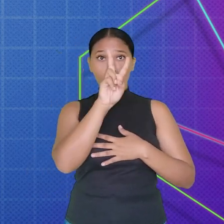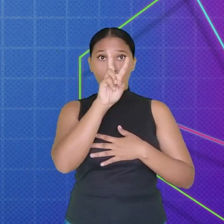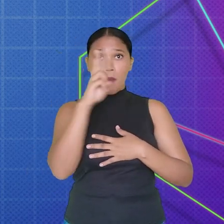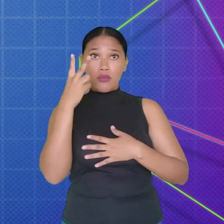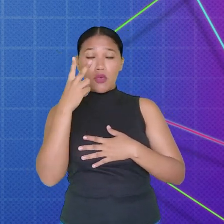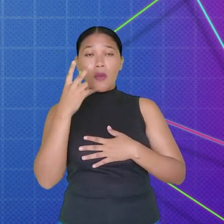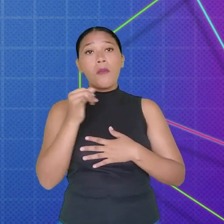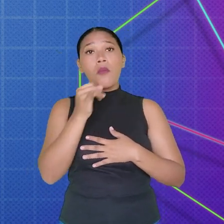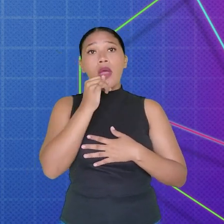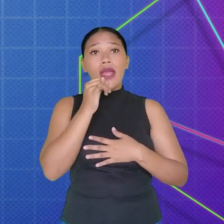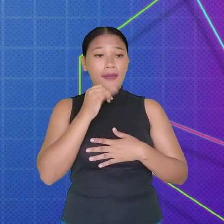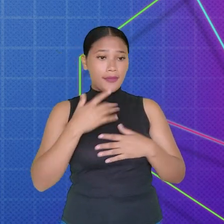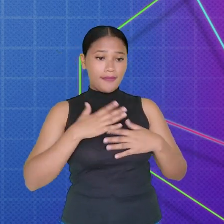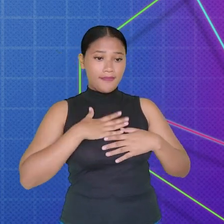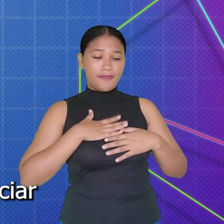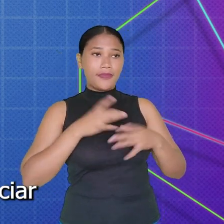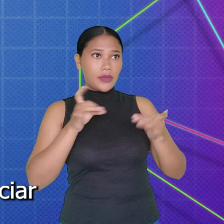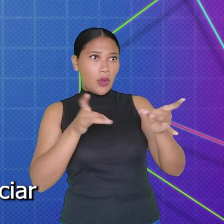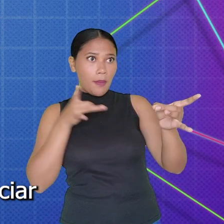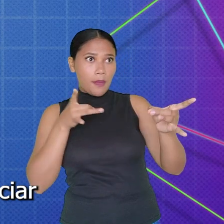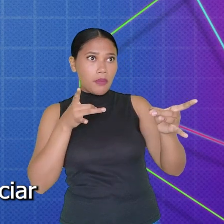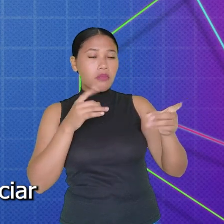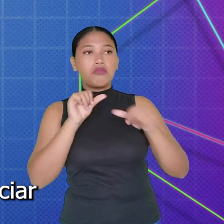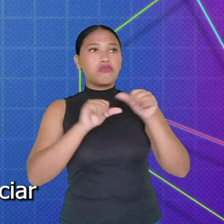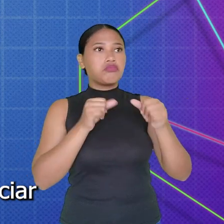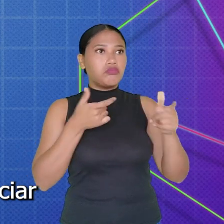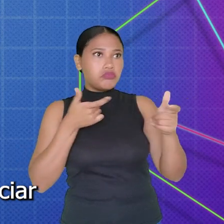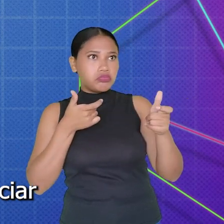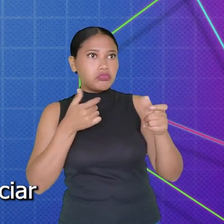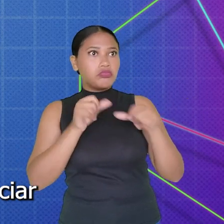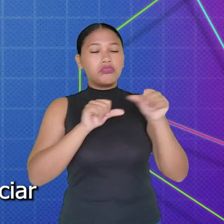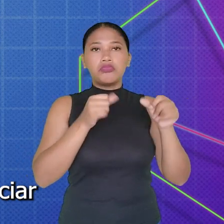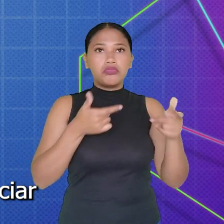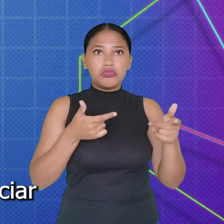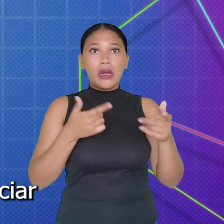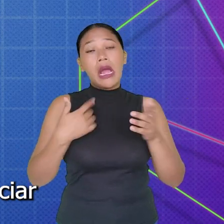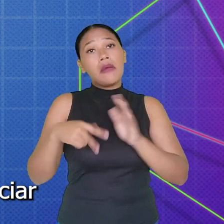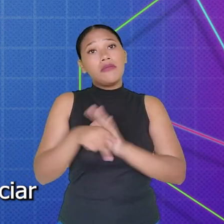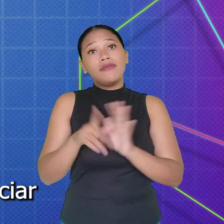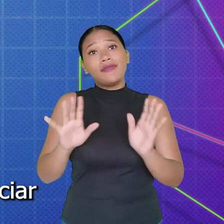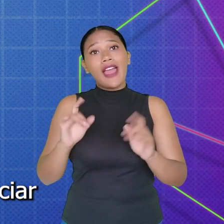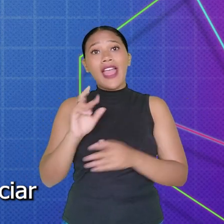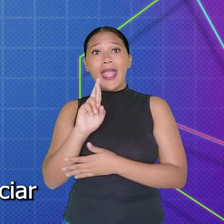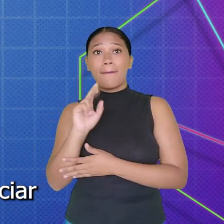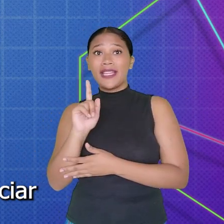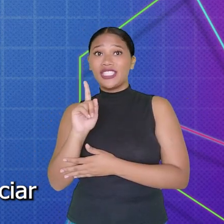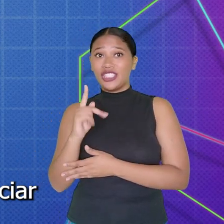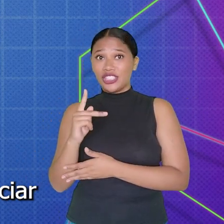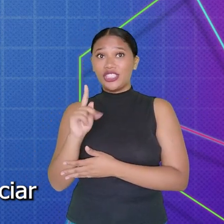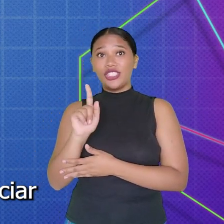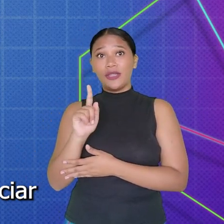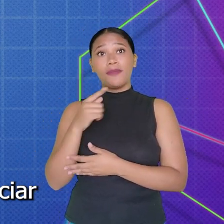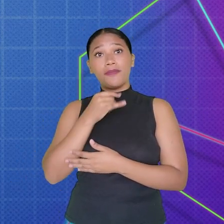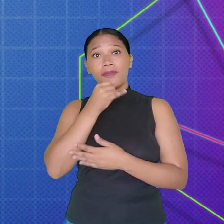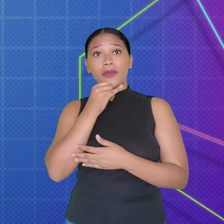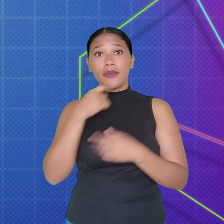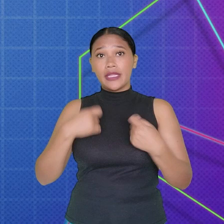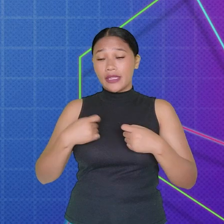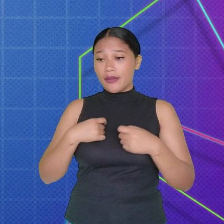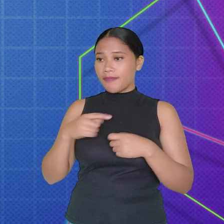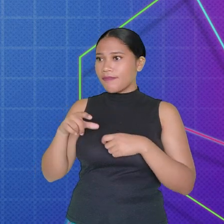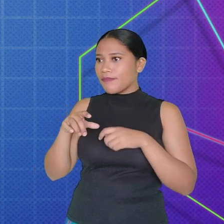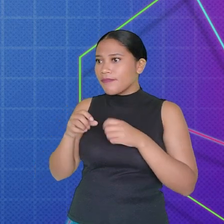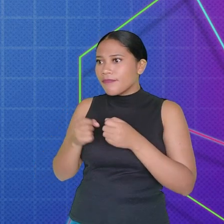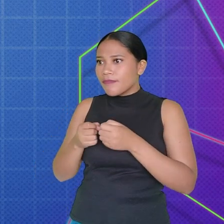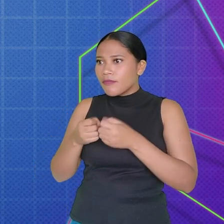armas ou itens no inventário. Essa mecânica é fundamental em jogos de RPG, onde o jogador precisa gerenciar seu